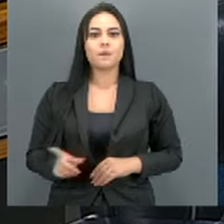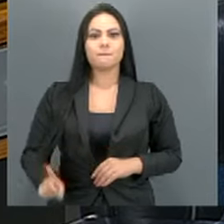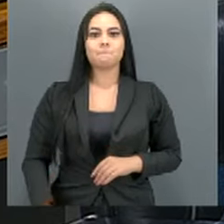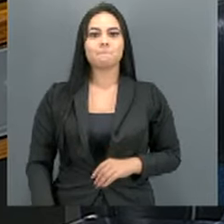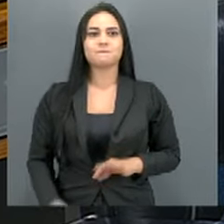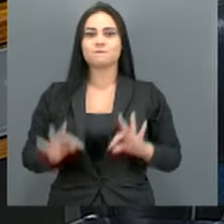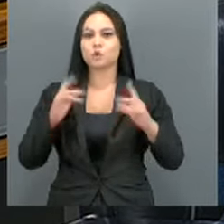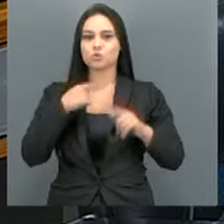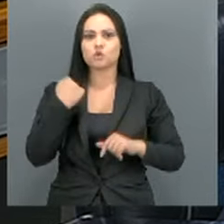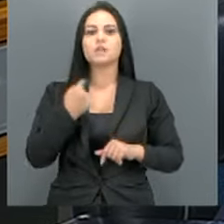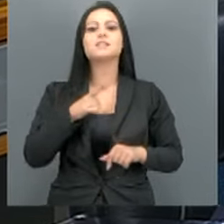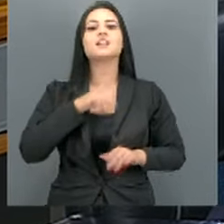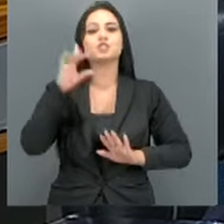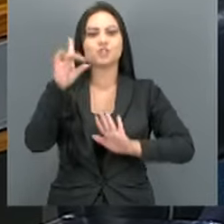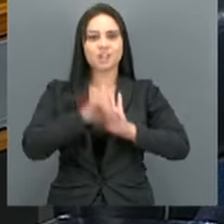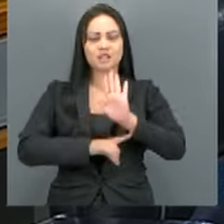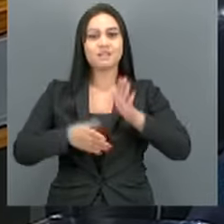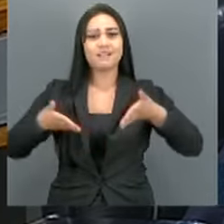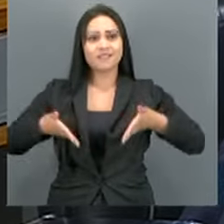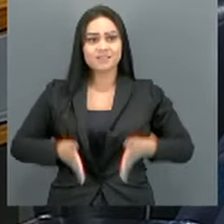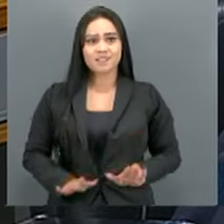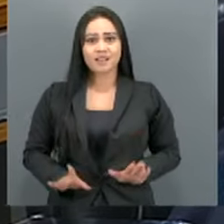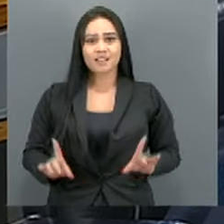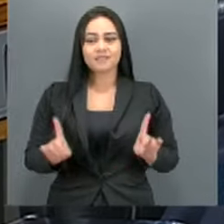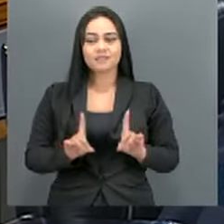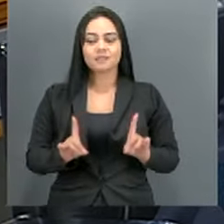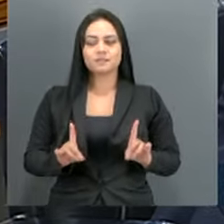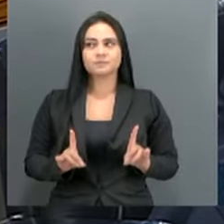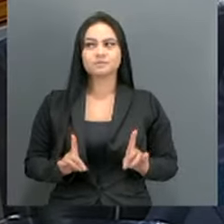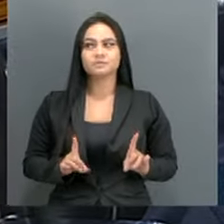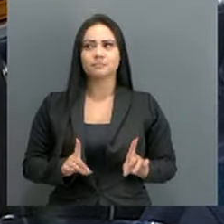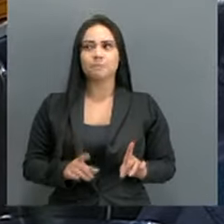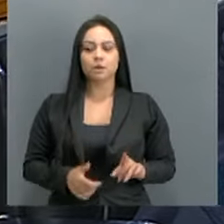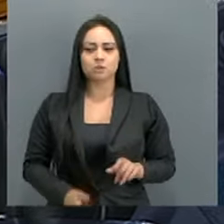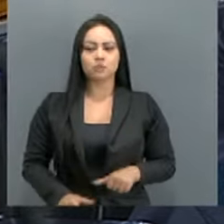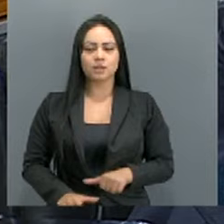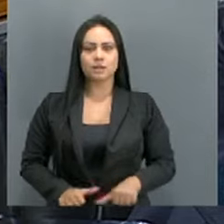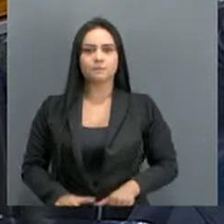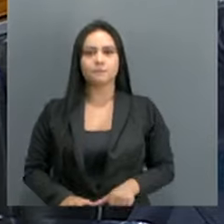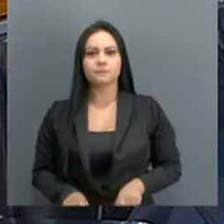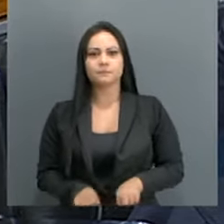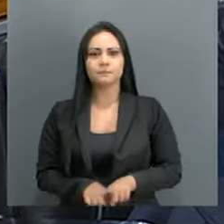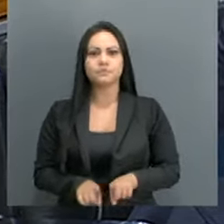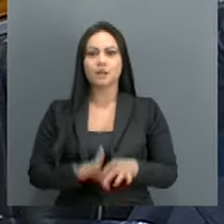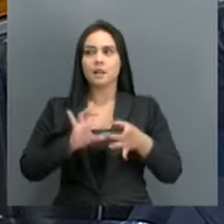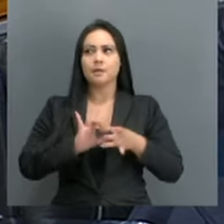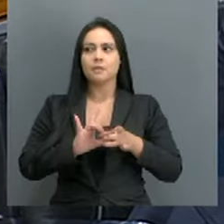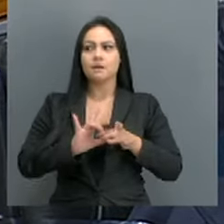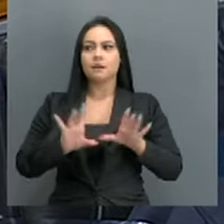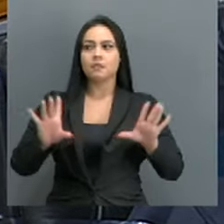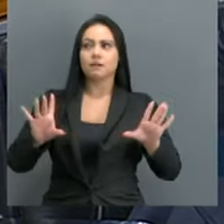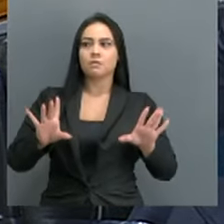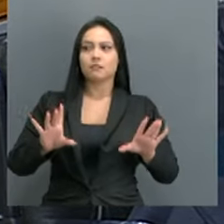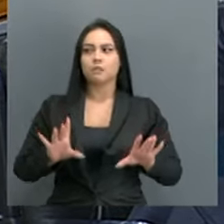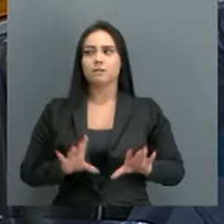temos direito ao nascer. Não é outorga de governo nenhum. O governo não pode cercear a liberdade das pessoas. Né?